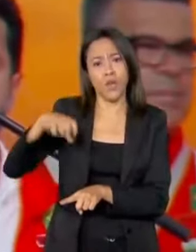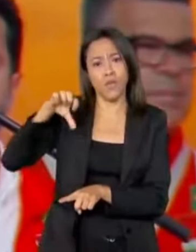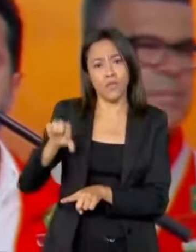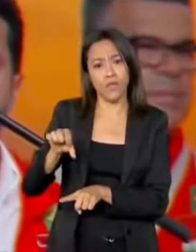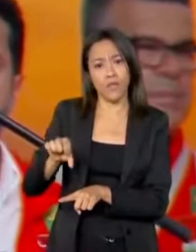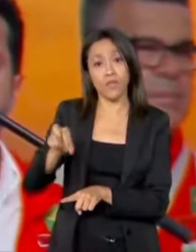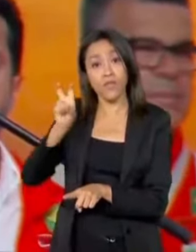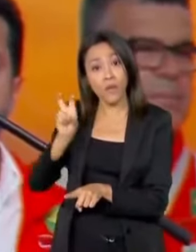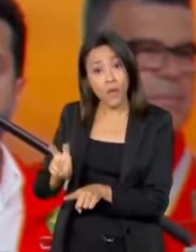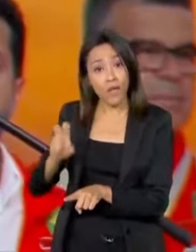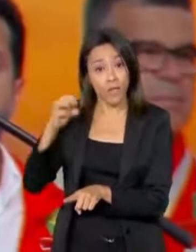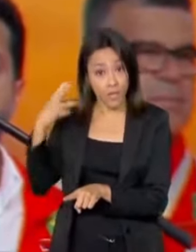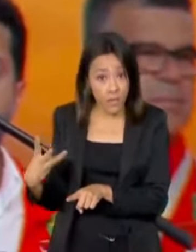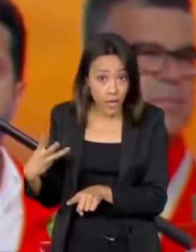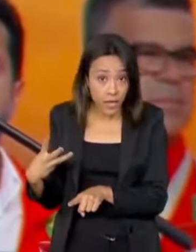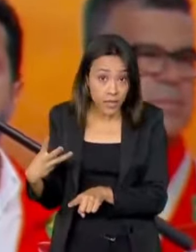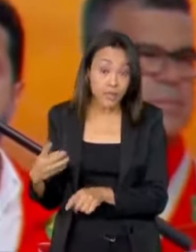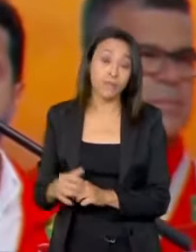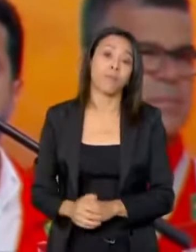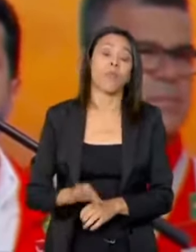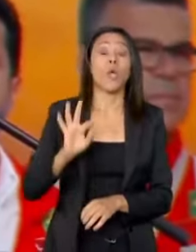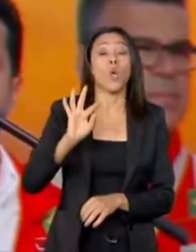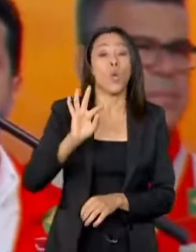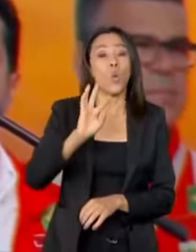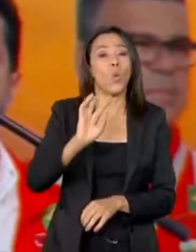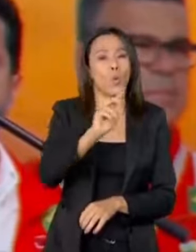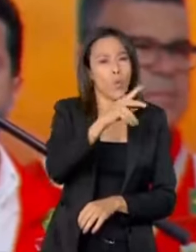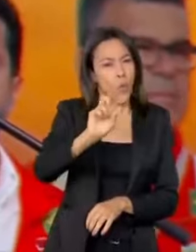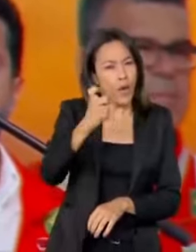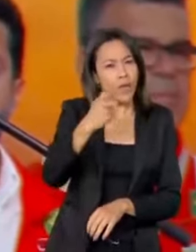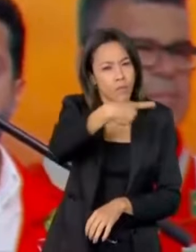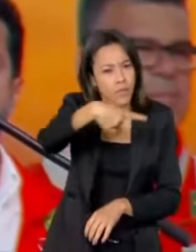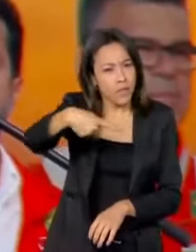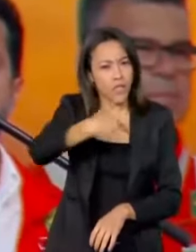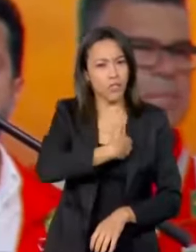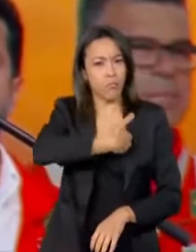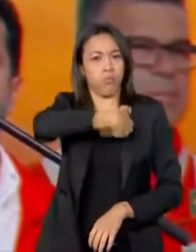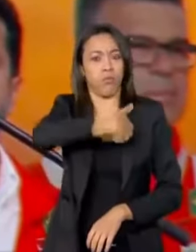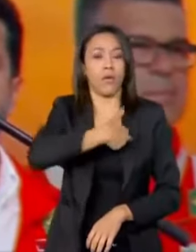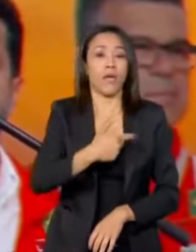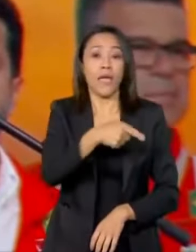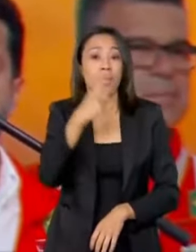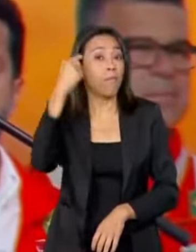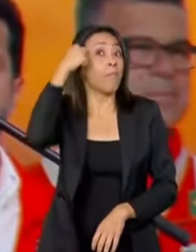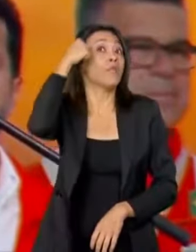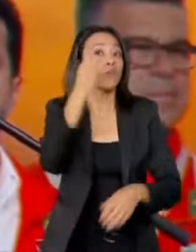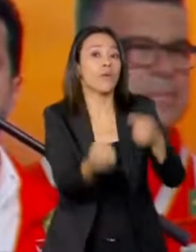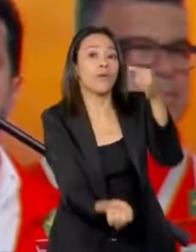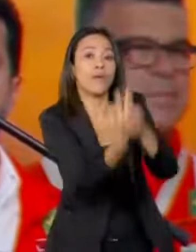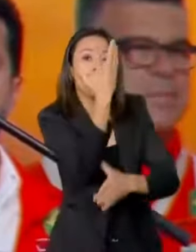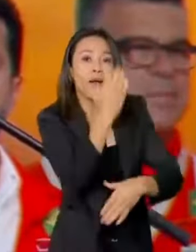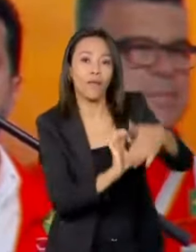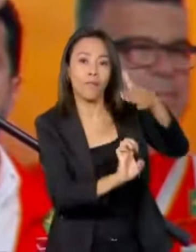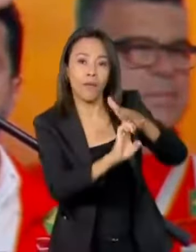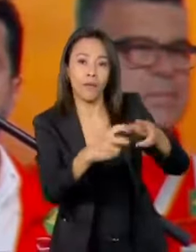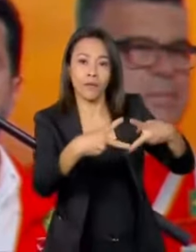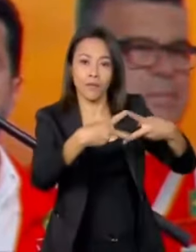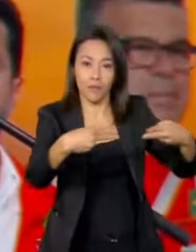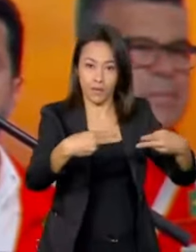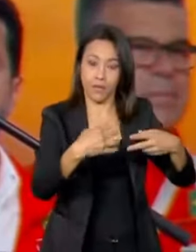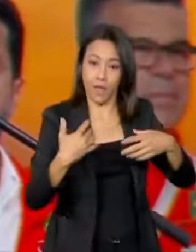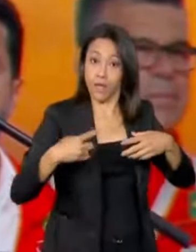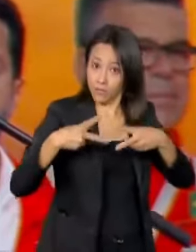1953, quando o presidente Getúlio Vargas pensou em criar a Petrobras, é só vocês andarem